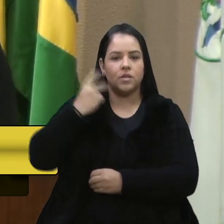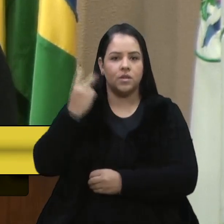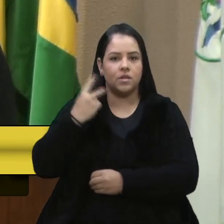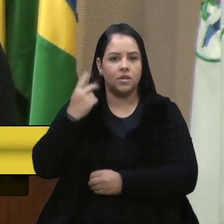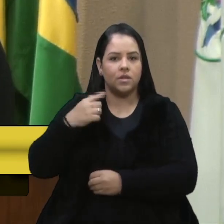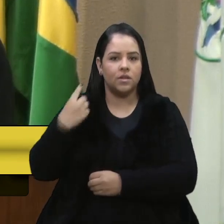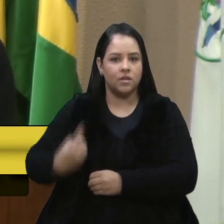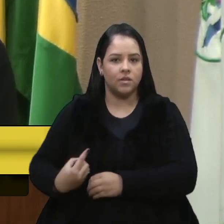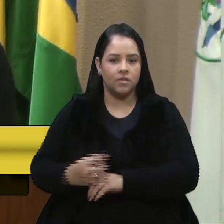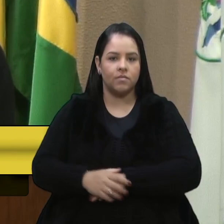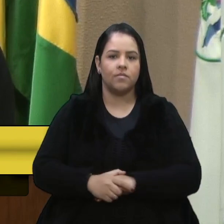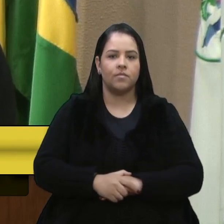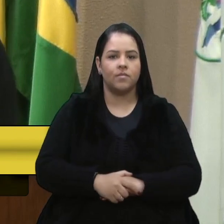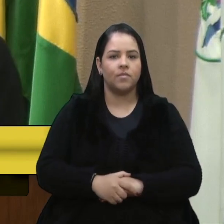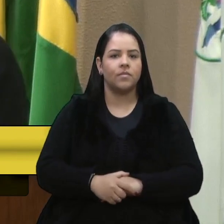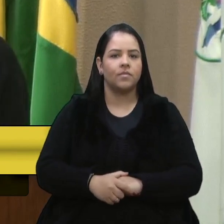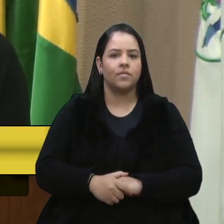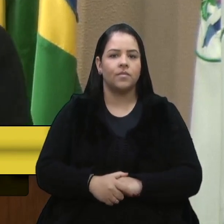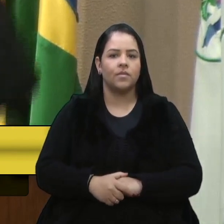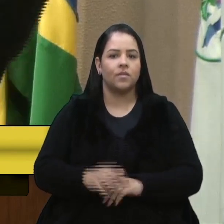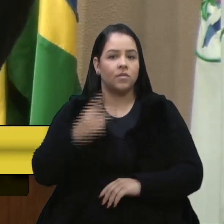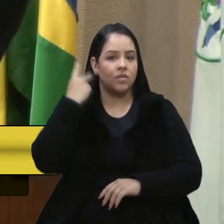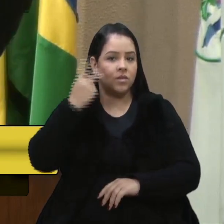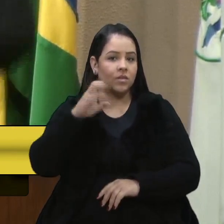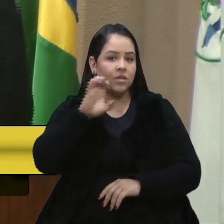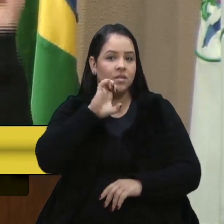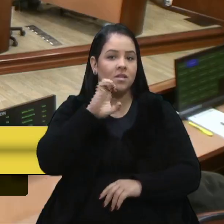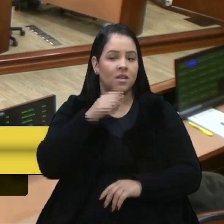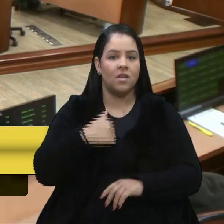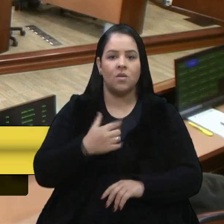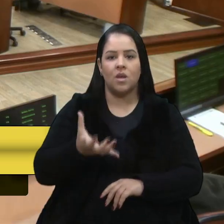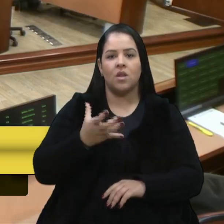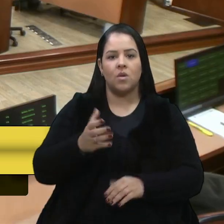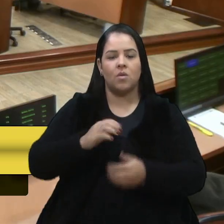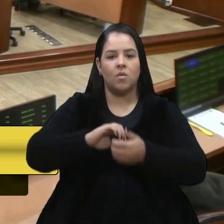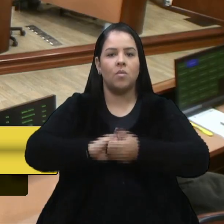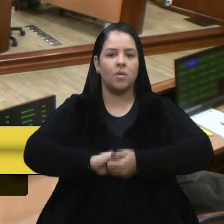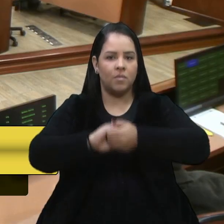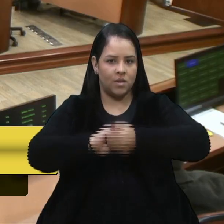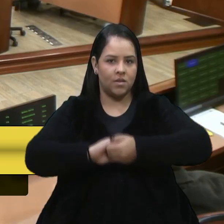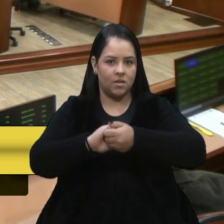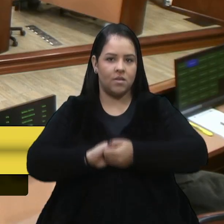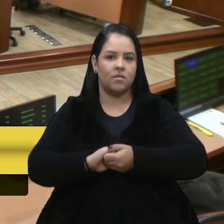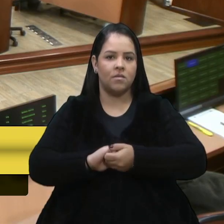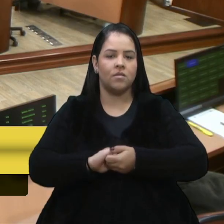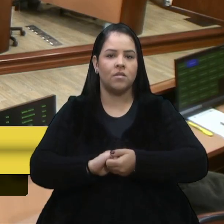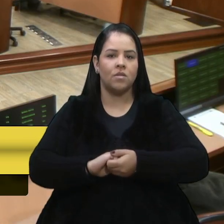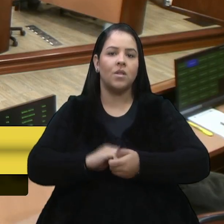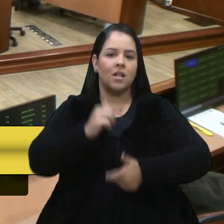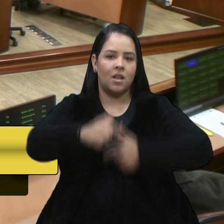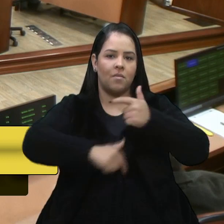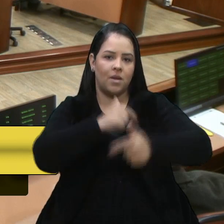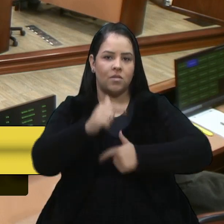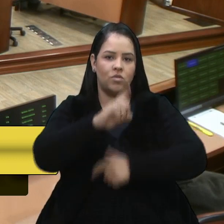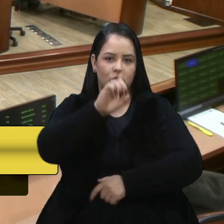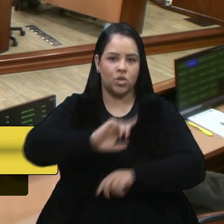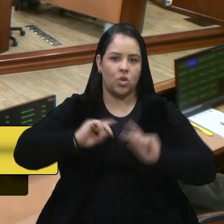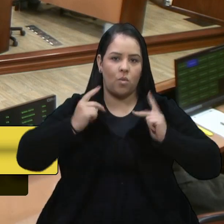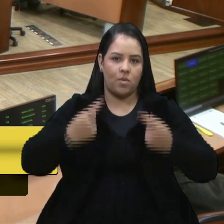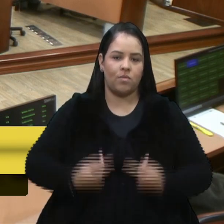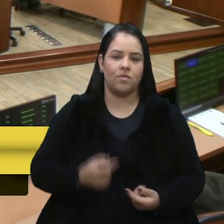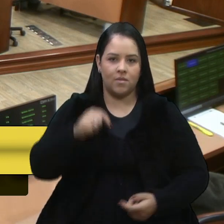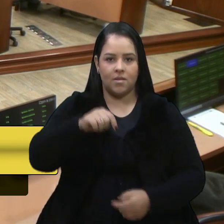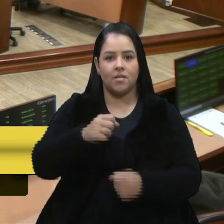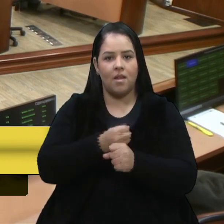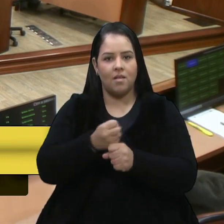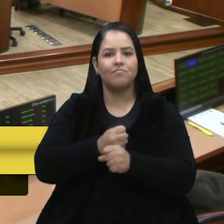gostaria de lhe cumprimentar, né, por essa fala e pelo trabalho que a Comissão de Direitos Humanos tem exercido durante esse ano. Sei que desde o início do